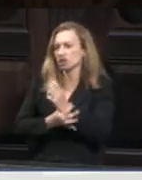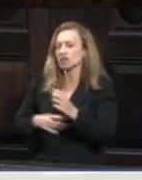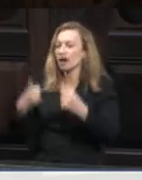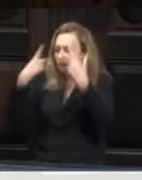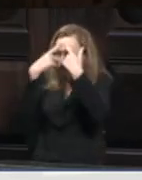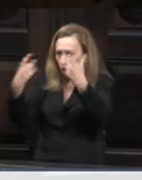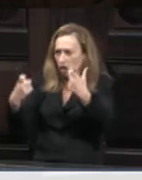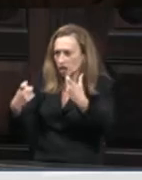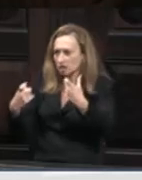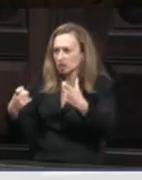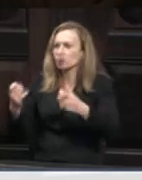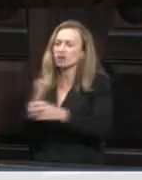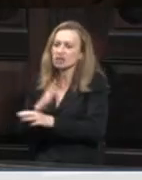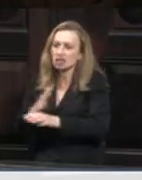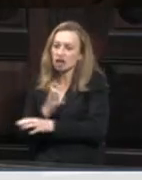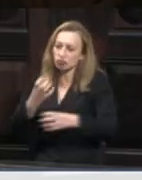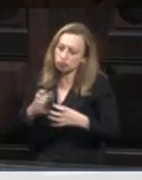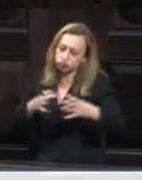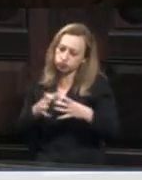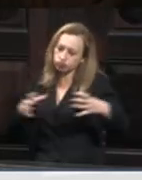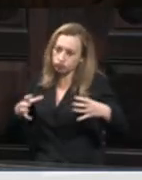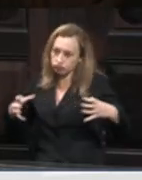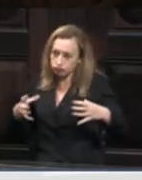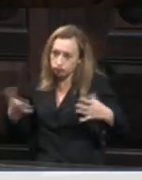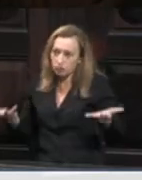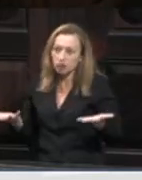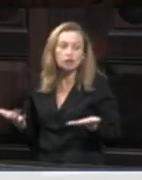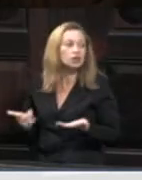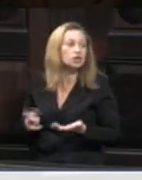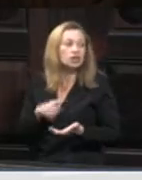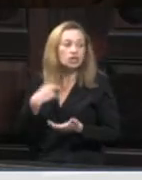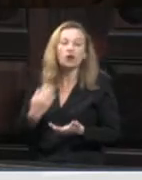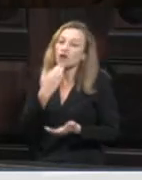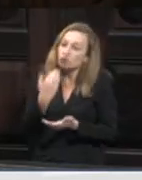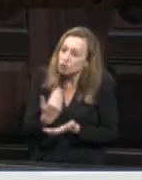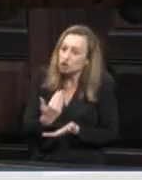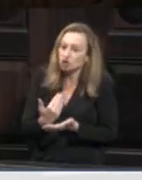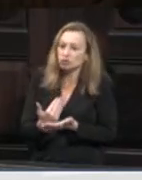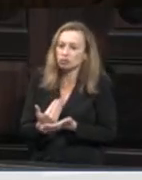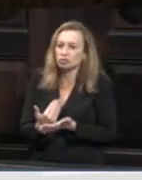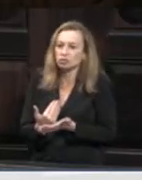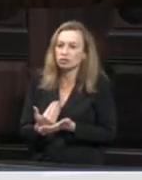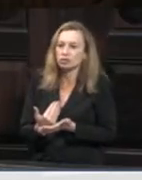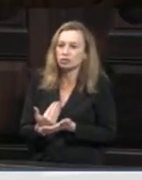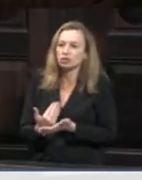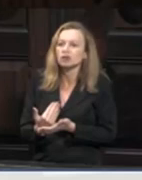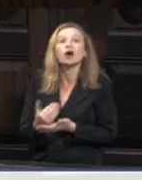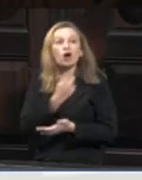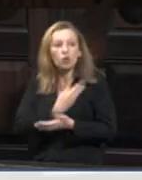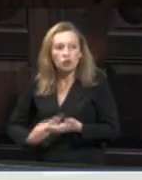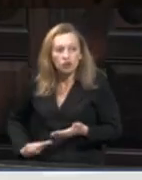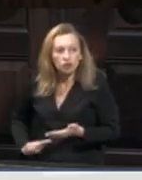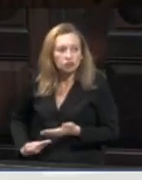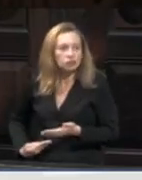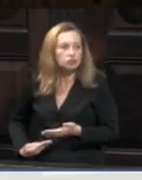nossa cidade vem aumentando absurdamente. E eu faço um apelo ao governo,